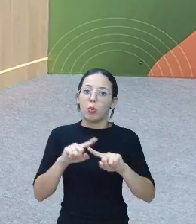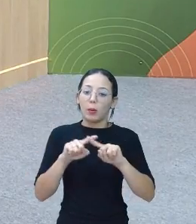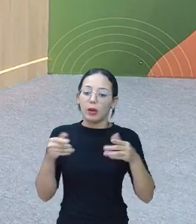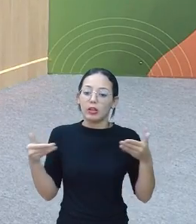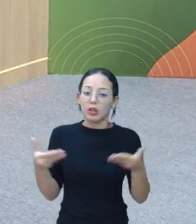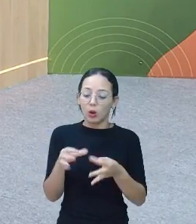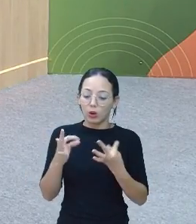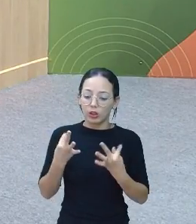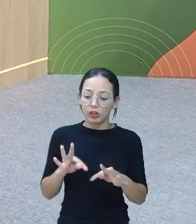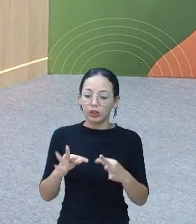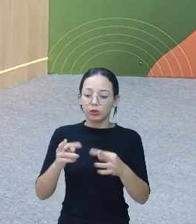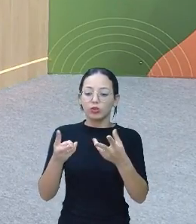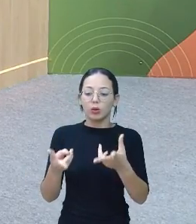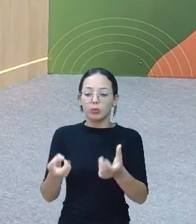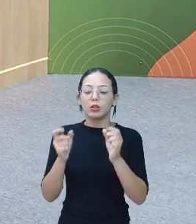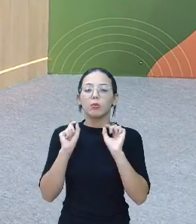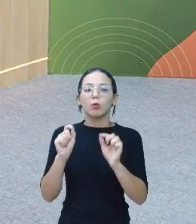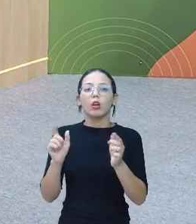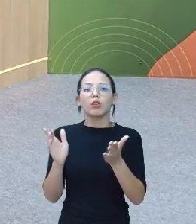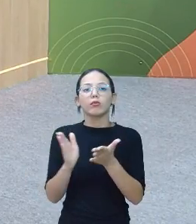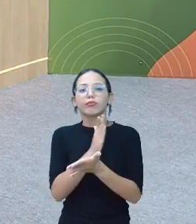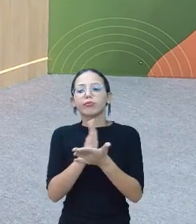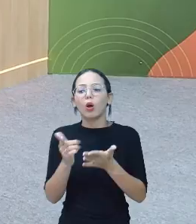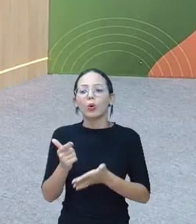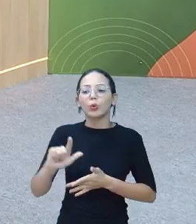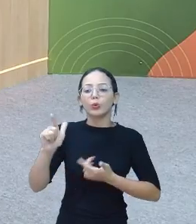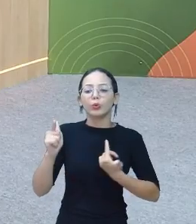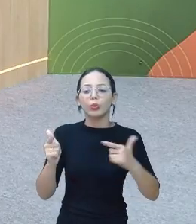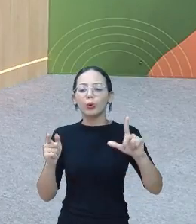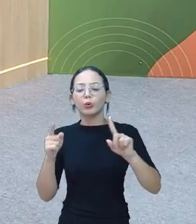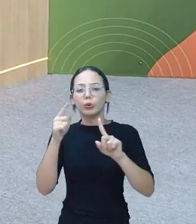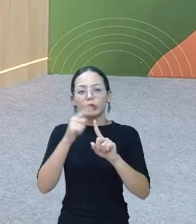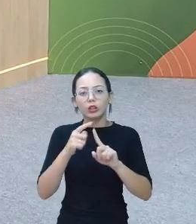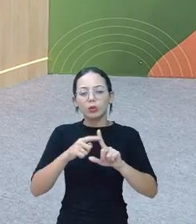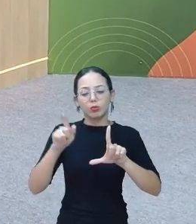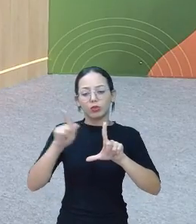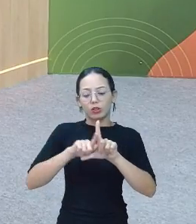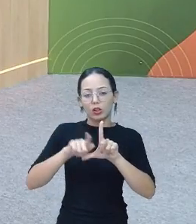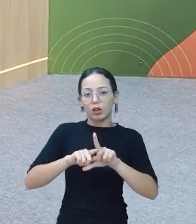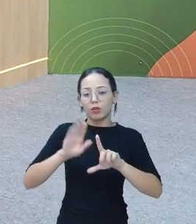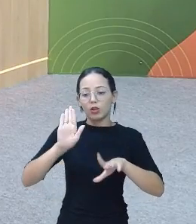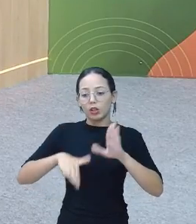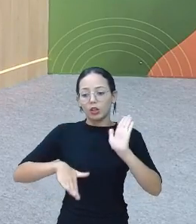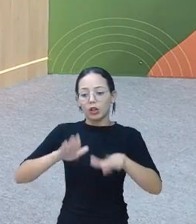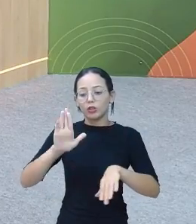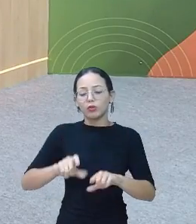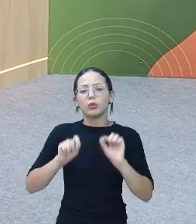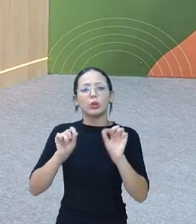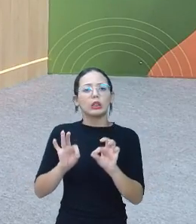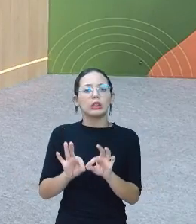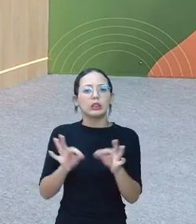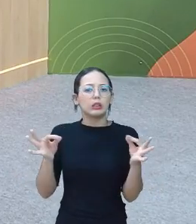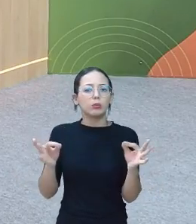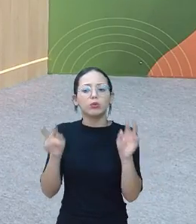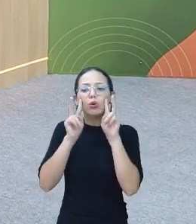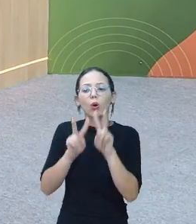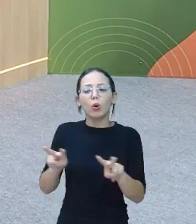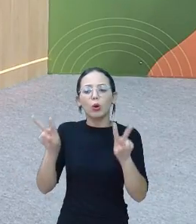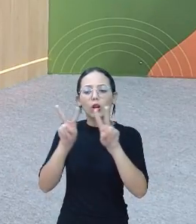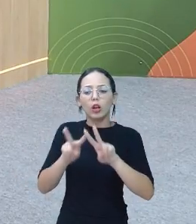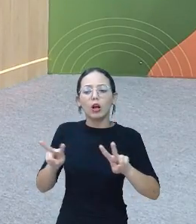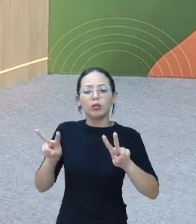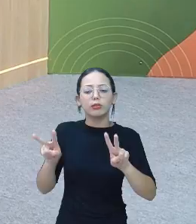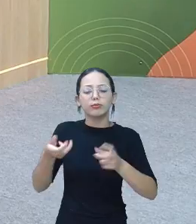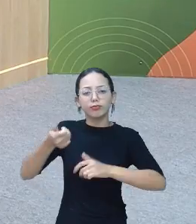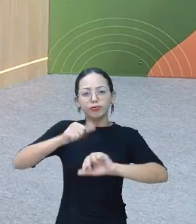tecnologia digital, a gente vai perceber que existem outros tipos de gráfico que muitas vezes são muito mais simples de serem analisados e